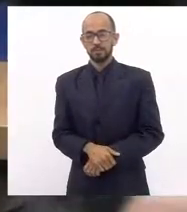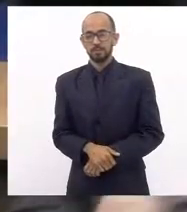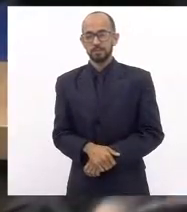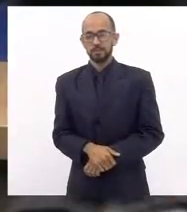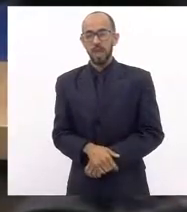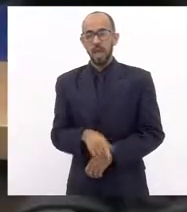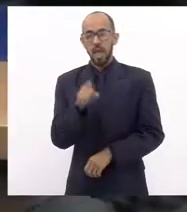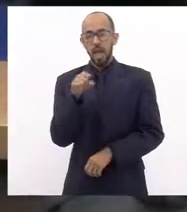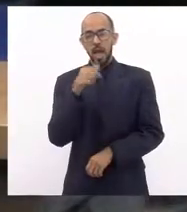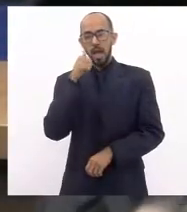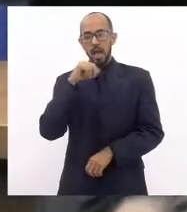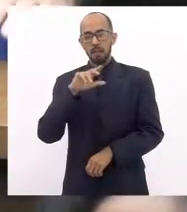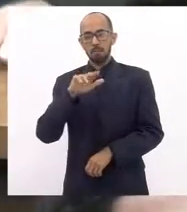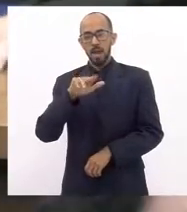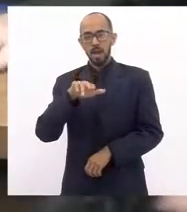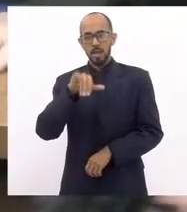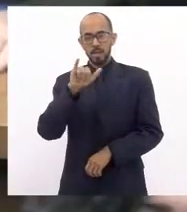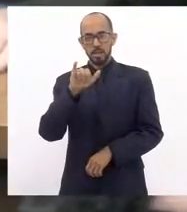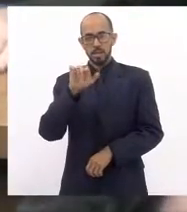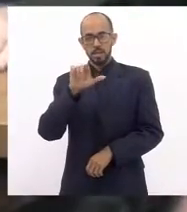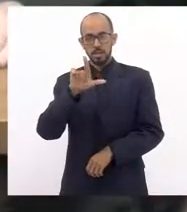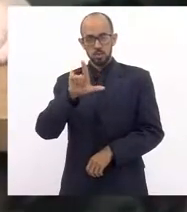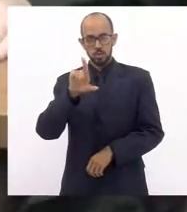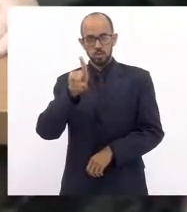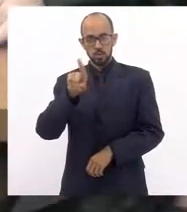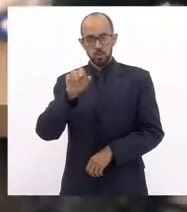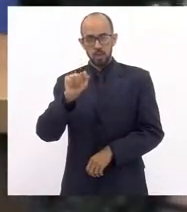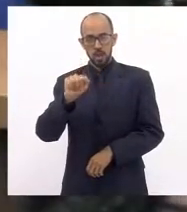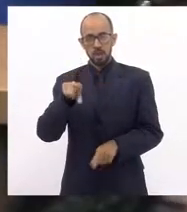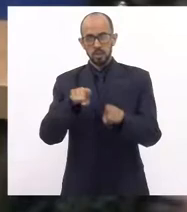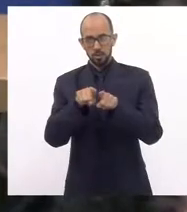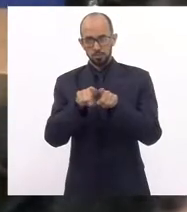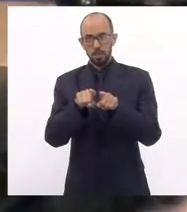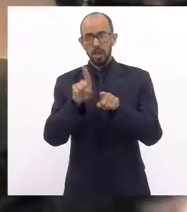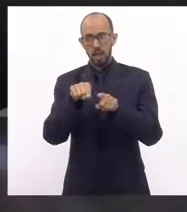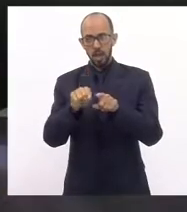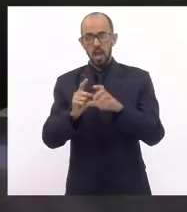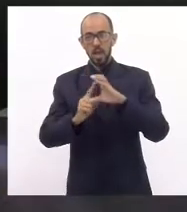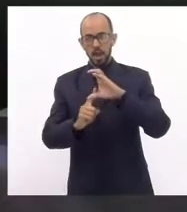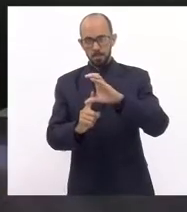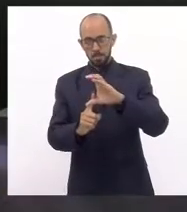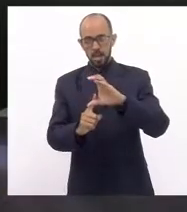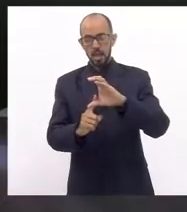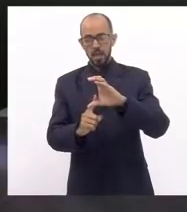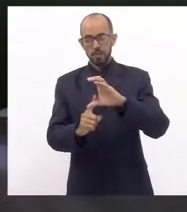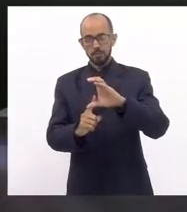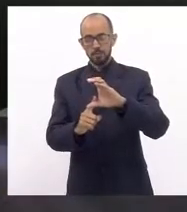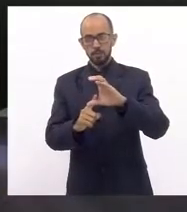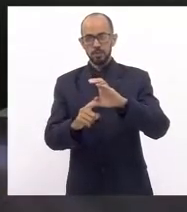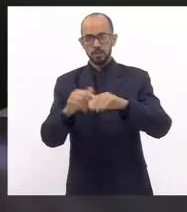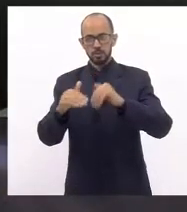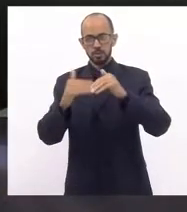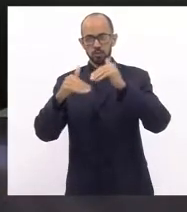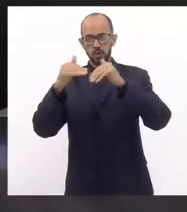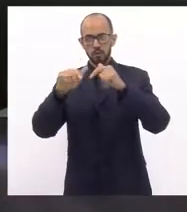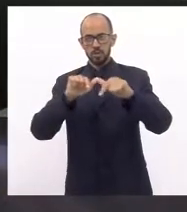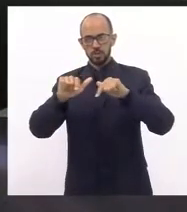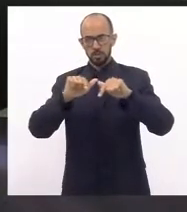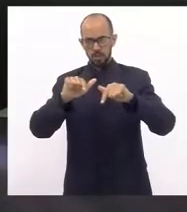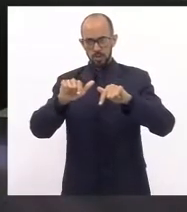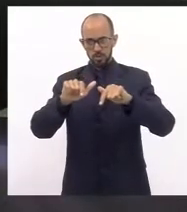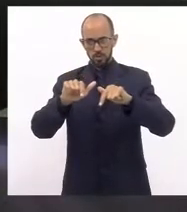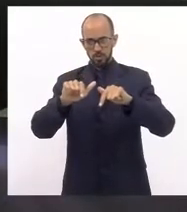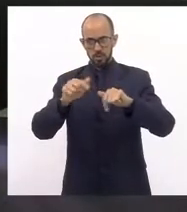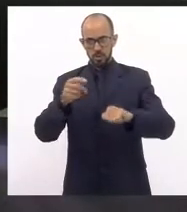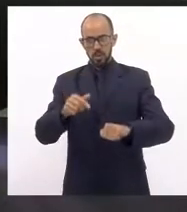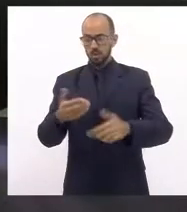Ela também é nossa capelã, ela também desenvolve, nós desenvolvemos esse trabalho já há alguns anos. Eu quero dizer, Vitor Hugo, que ela é sua, mas